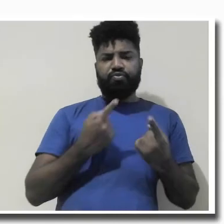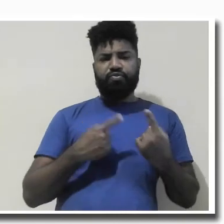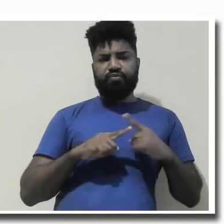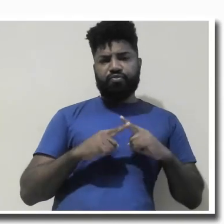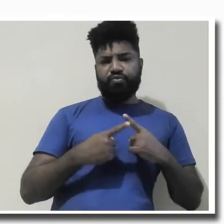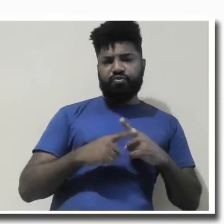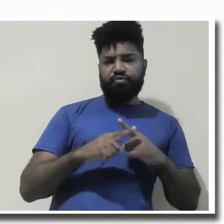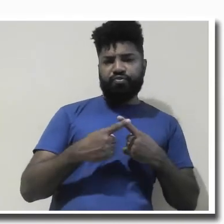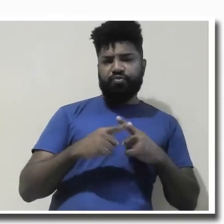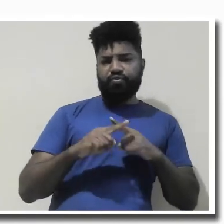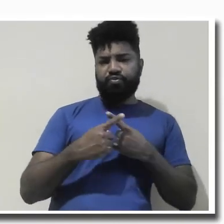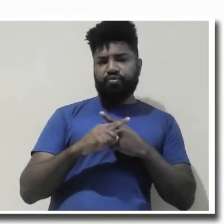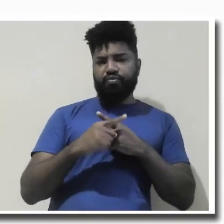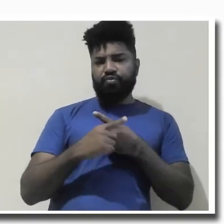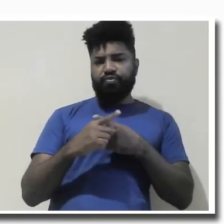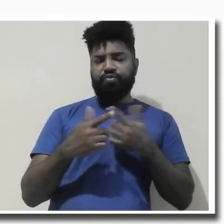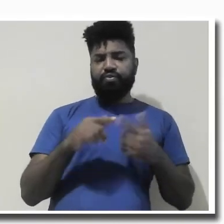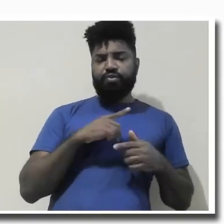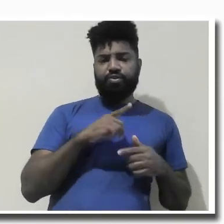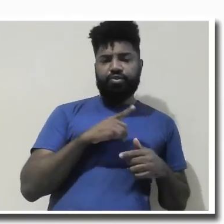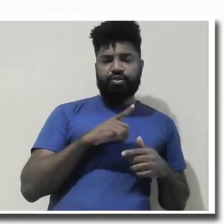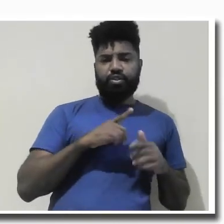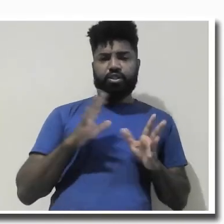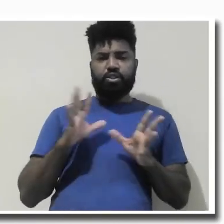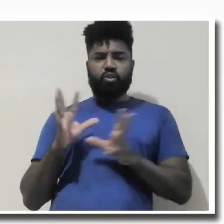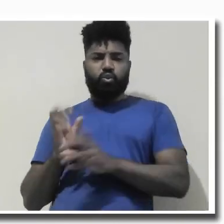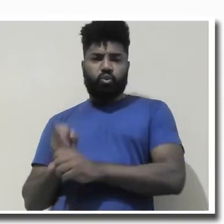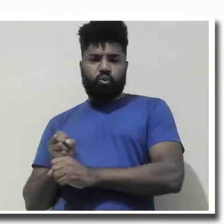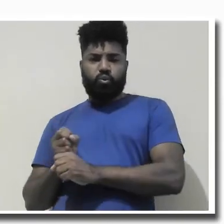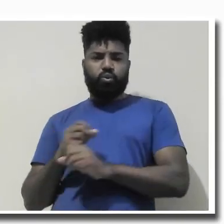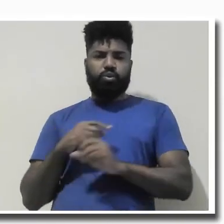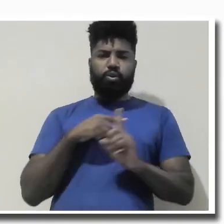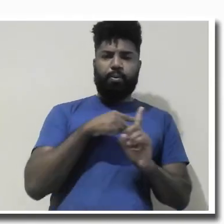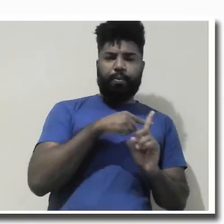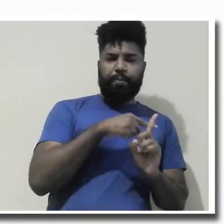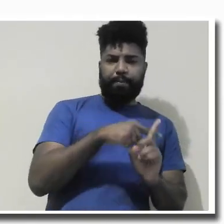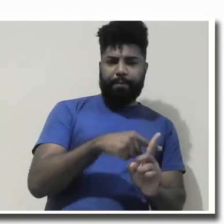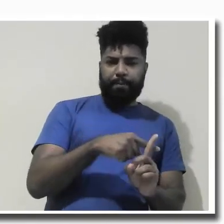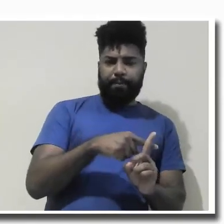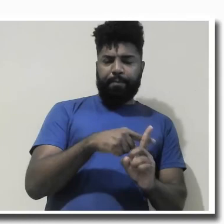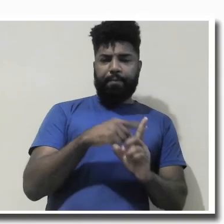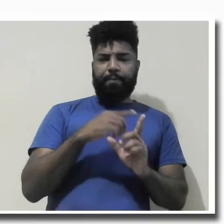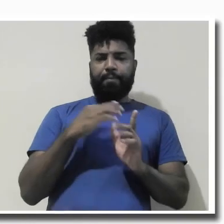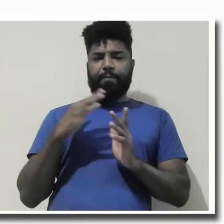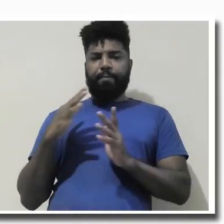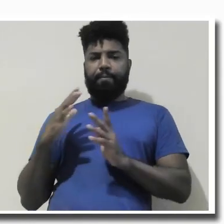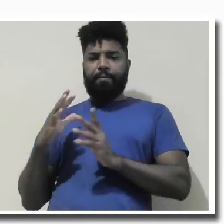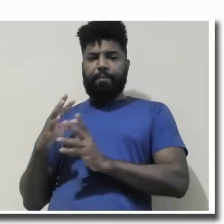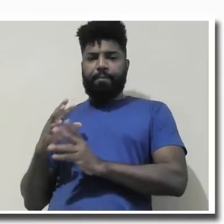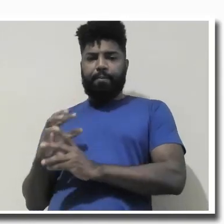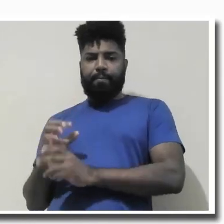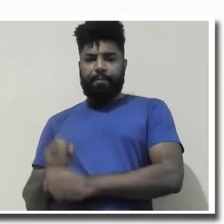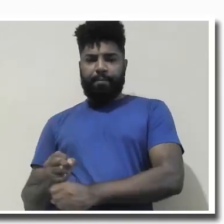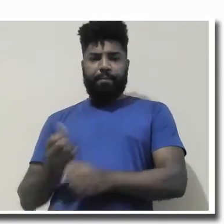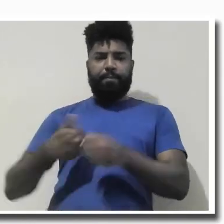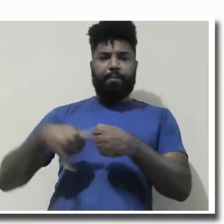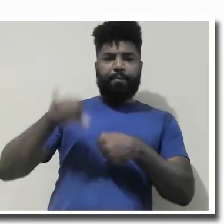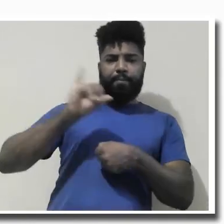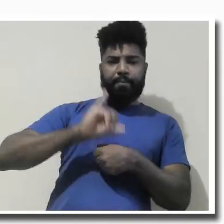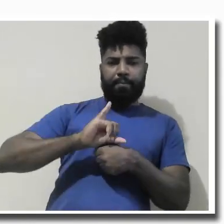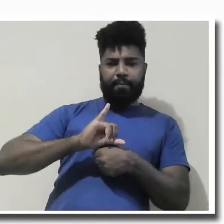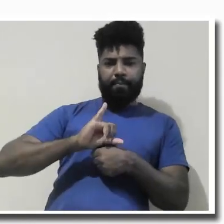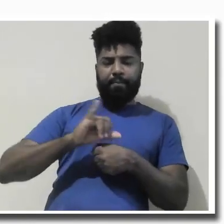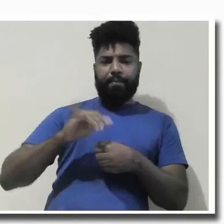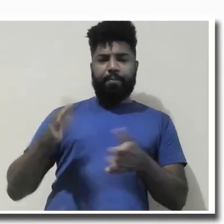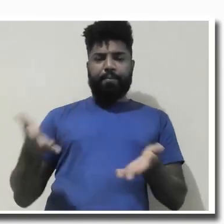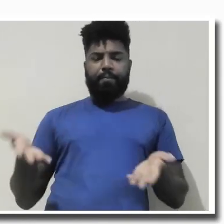tanto o produto quanto a adição, ou tanto o produto quanto a exponenciação,